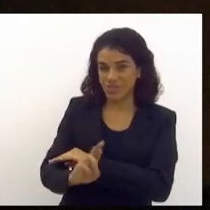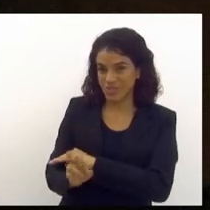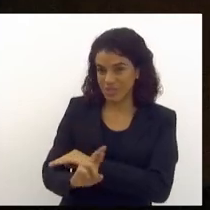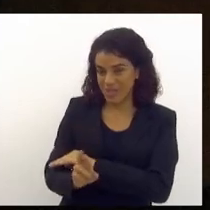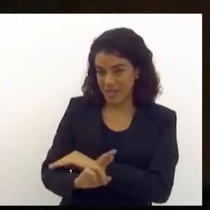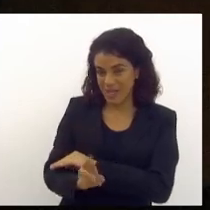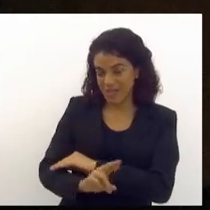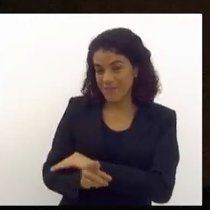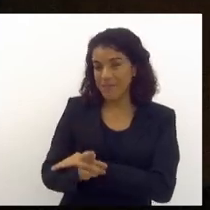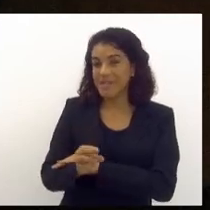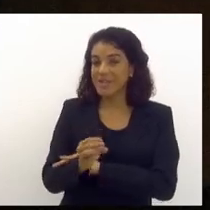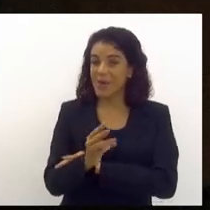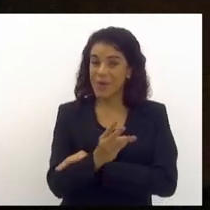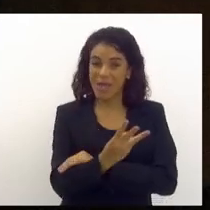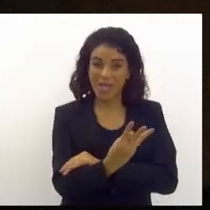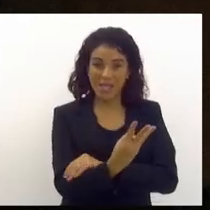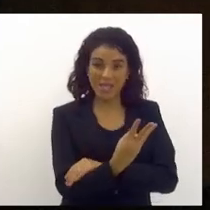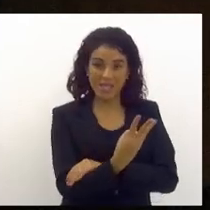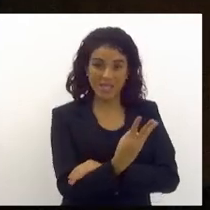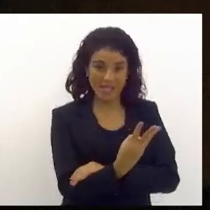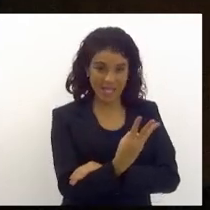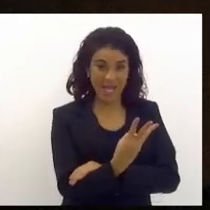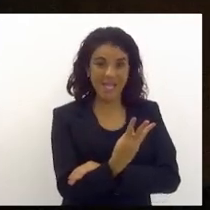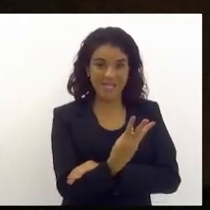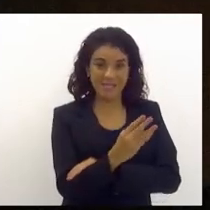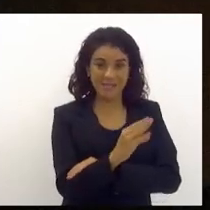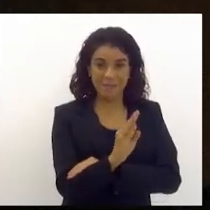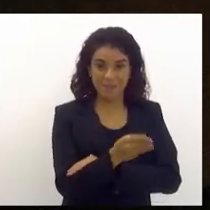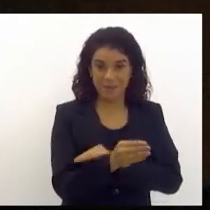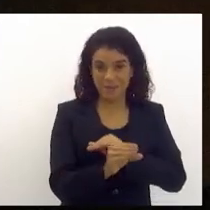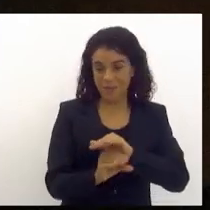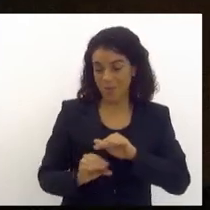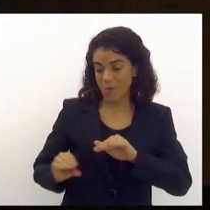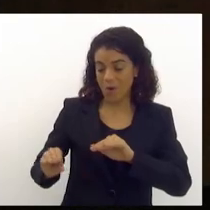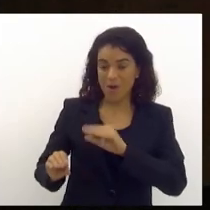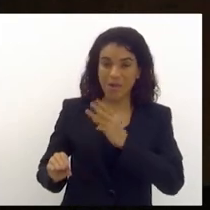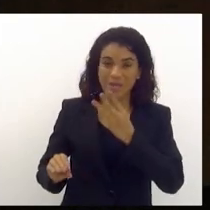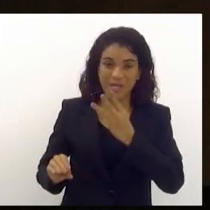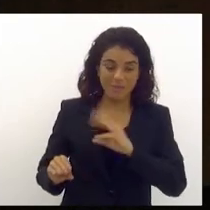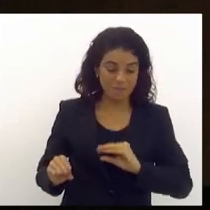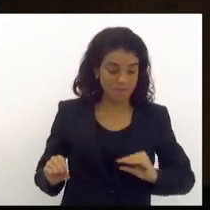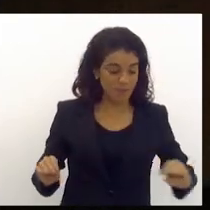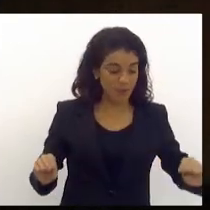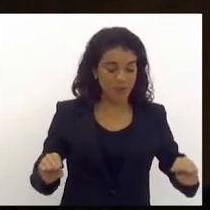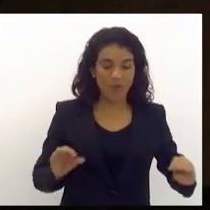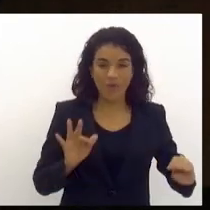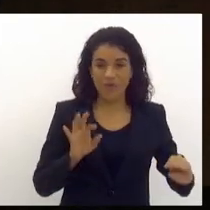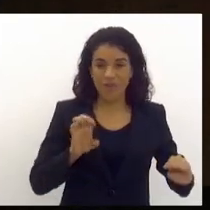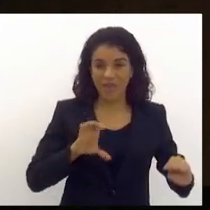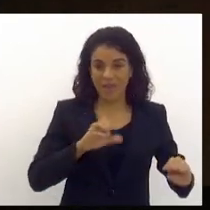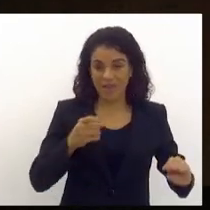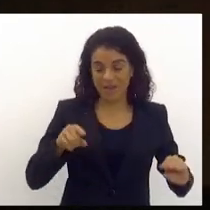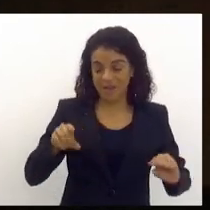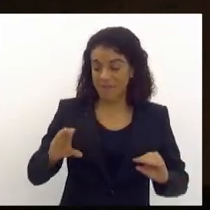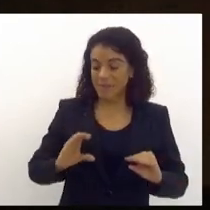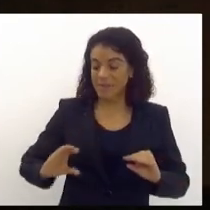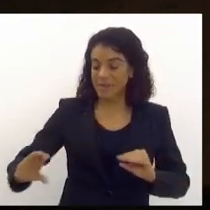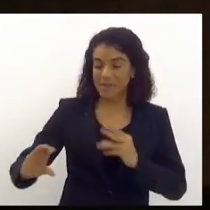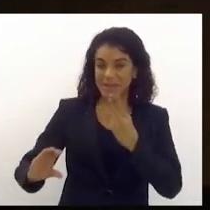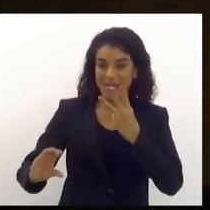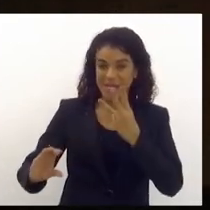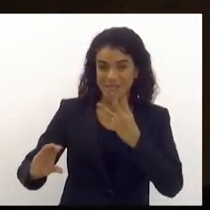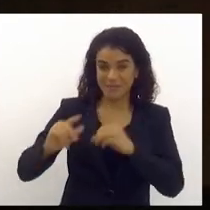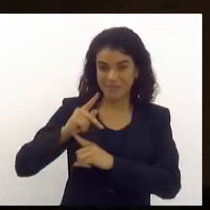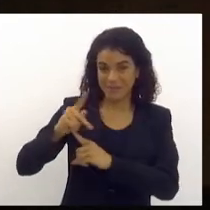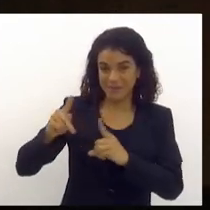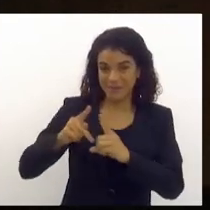bilhões, em vez de 3 para o fundo e outros 3 para o FECAM e para o Rio Previdência, irá